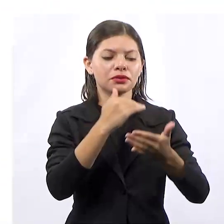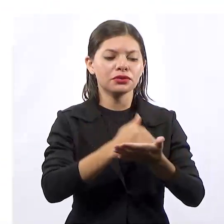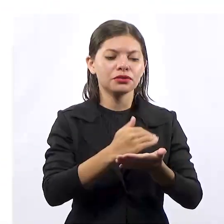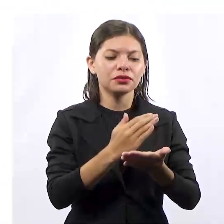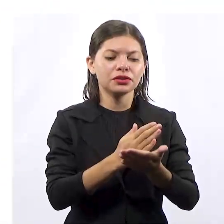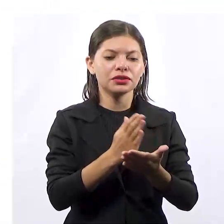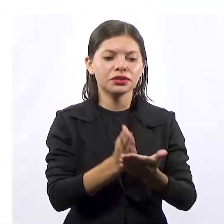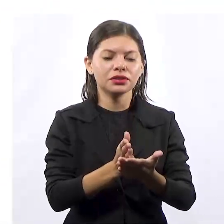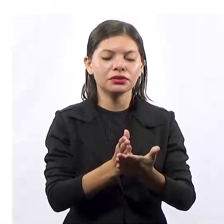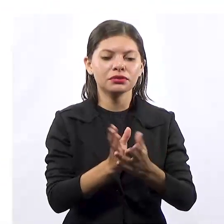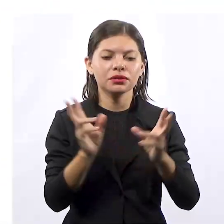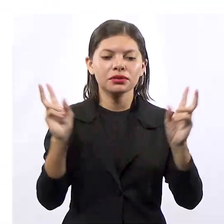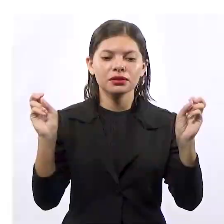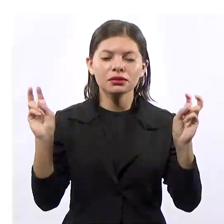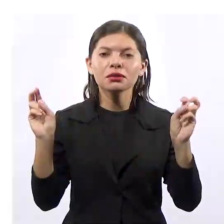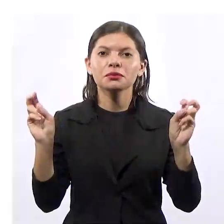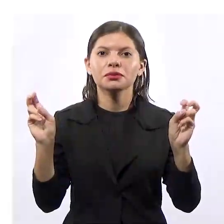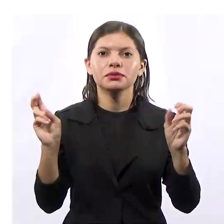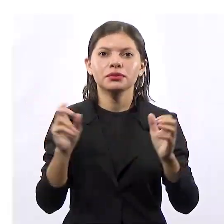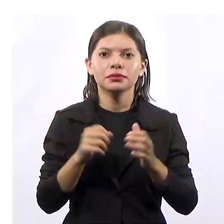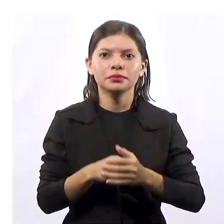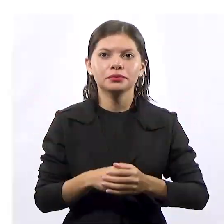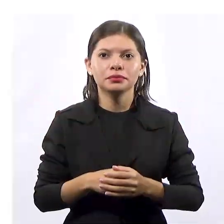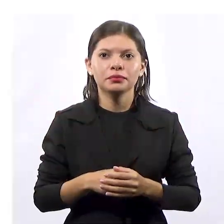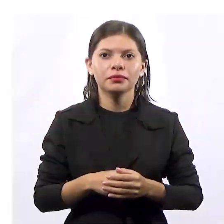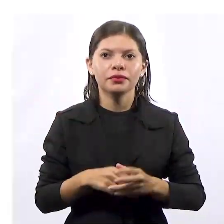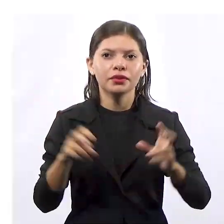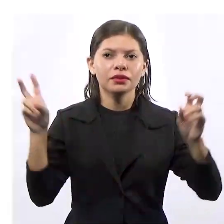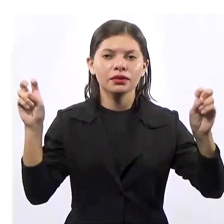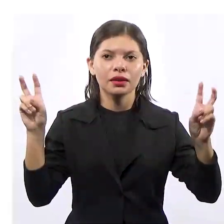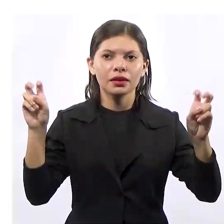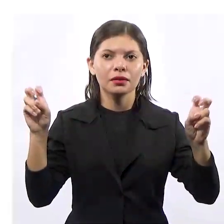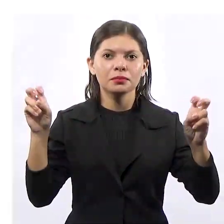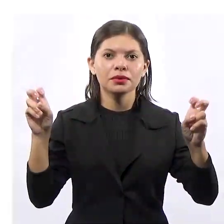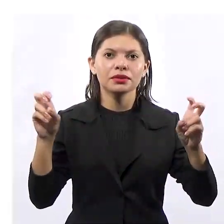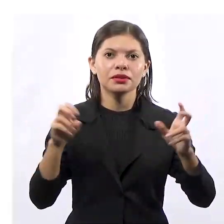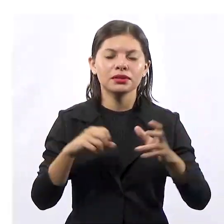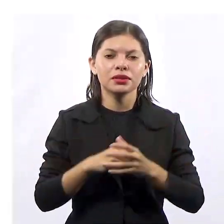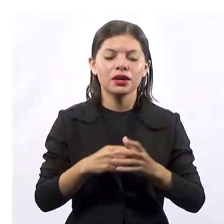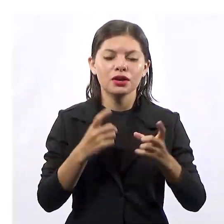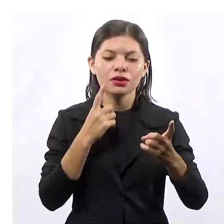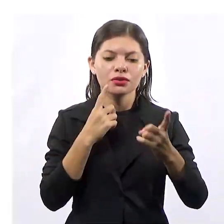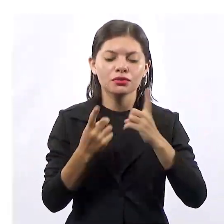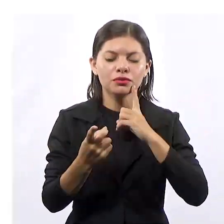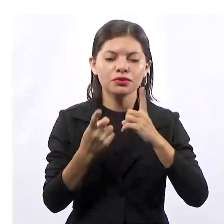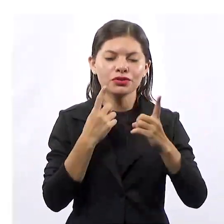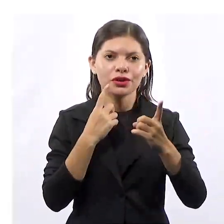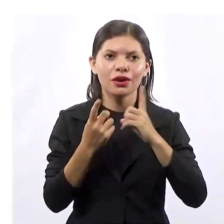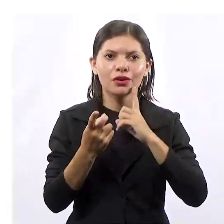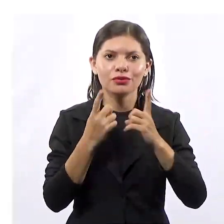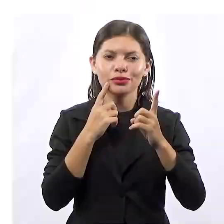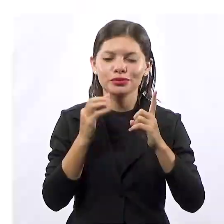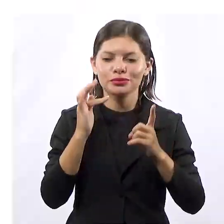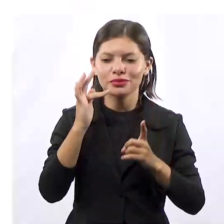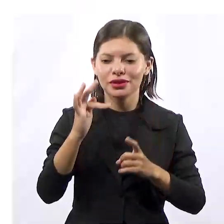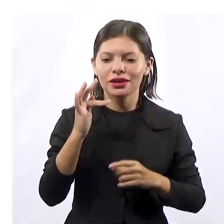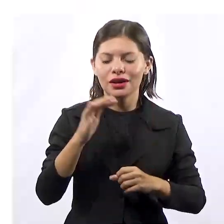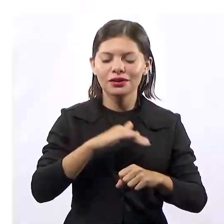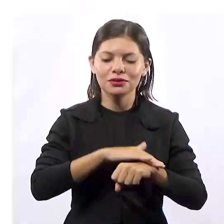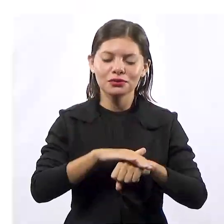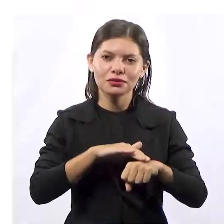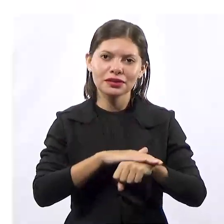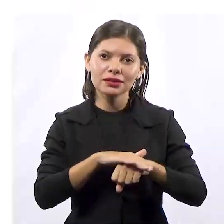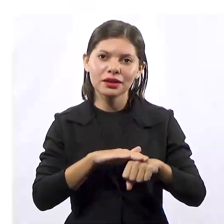ser dividido em tópicos. Esses tópicos devem surgir a partir de cada um dos temas abordados no